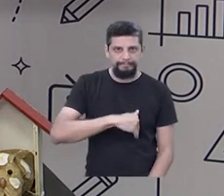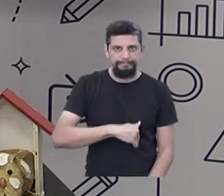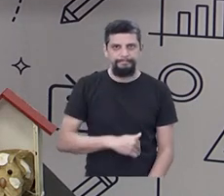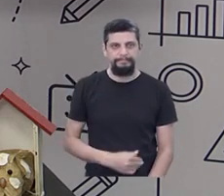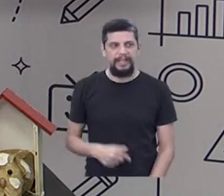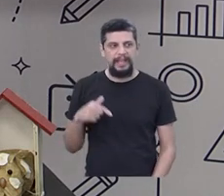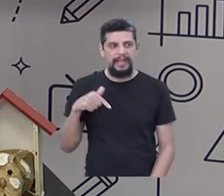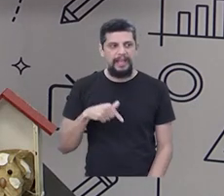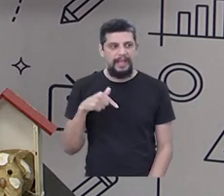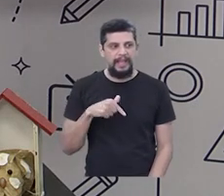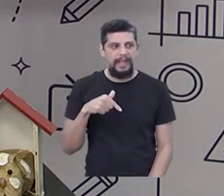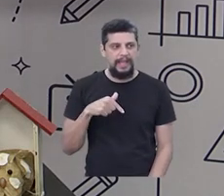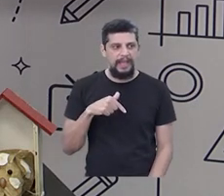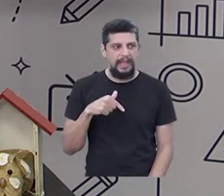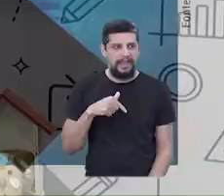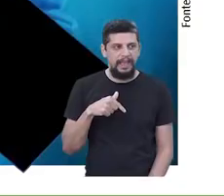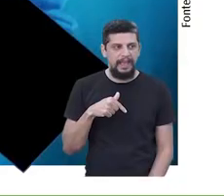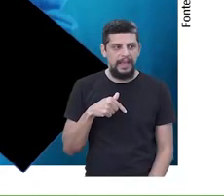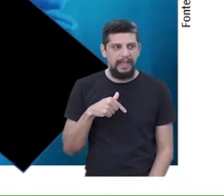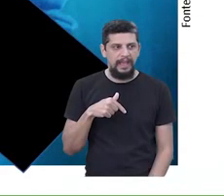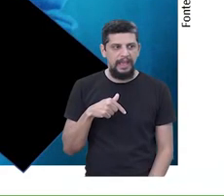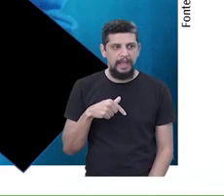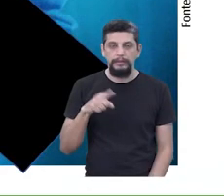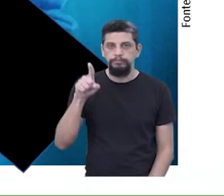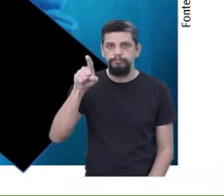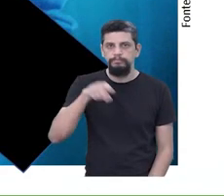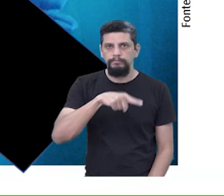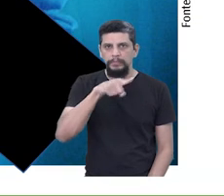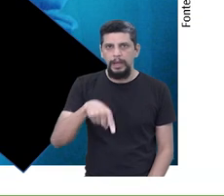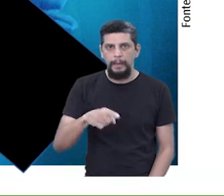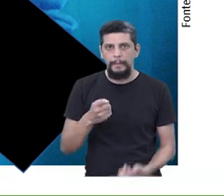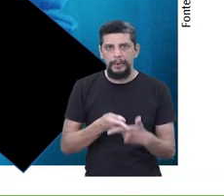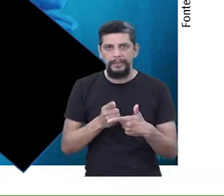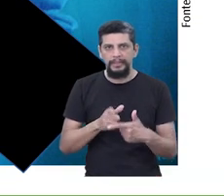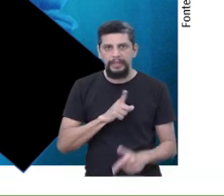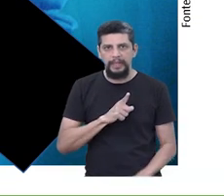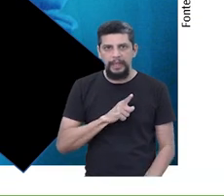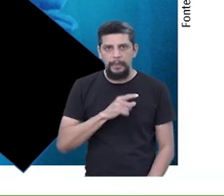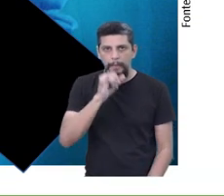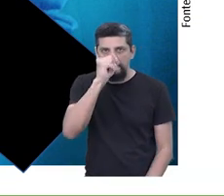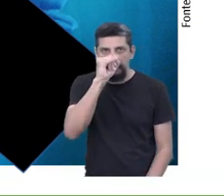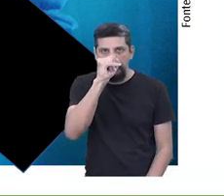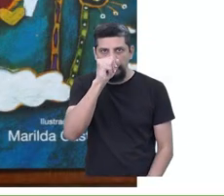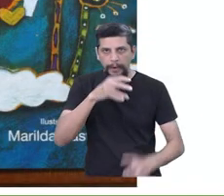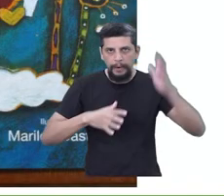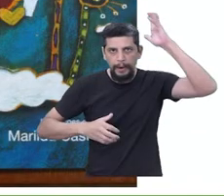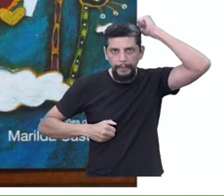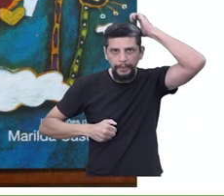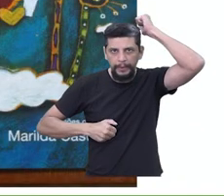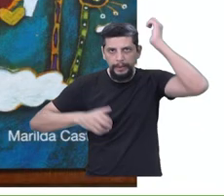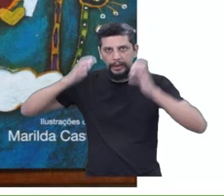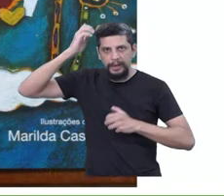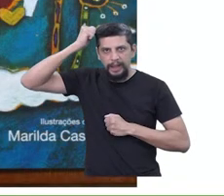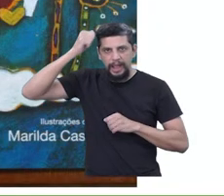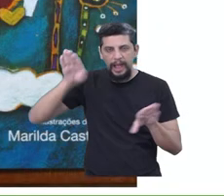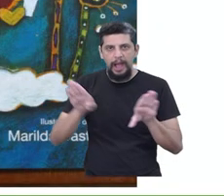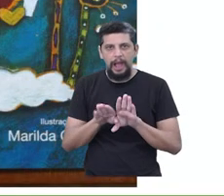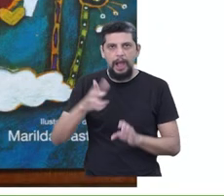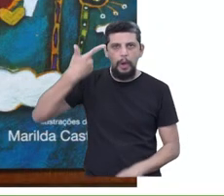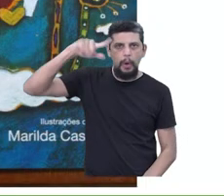lá. Essa não, claro, porque só tem o porco e o macaco. A